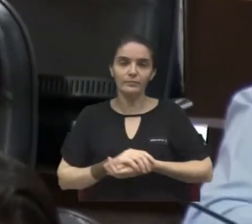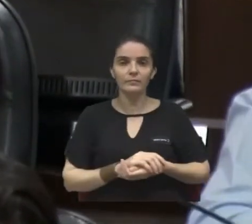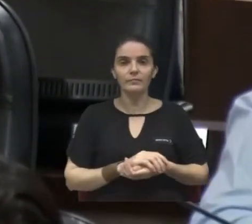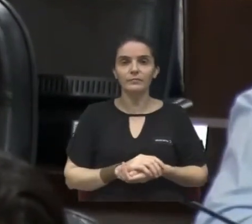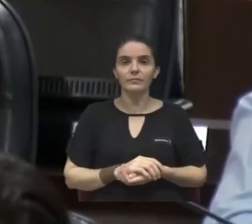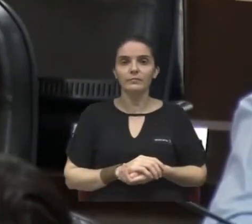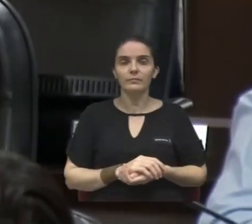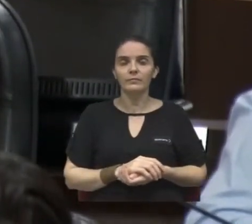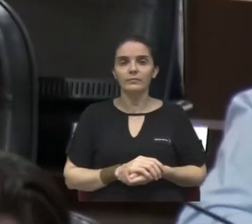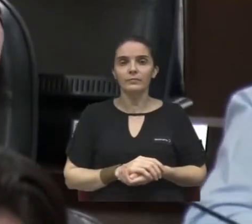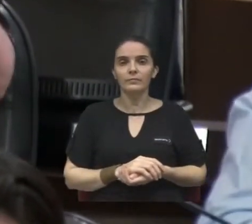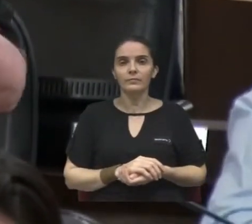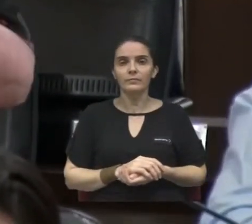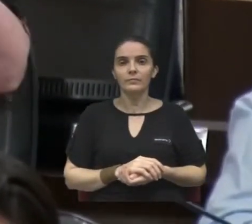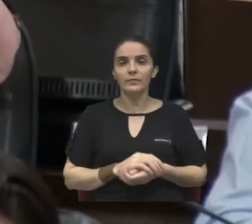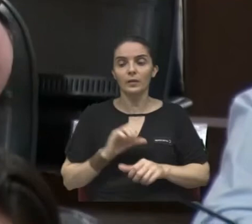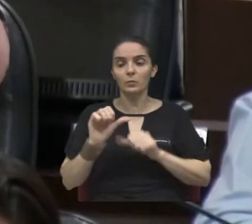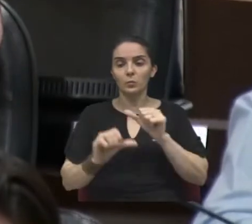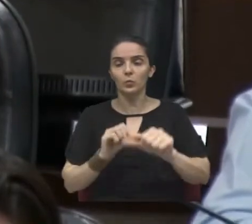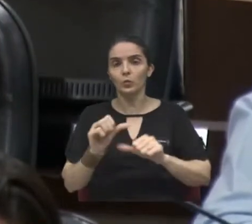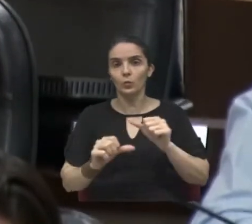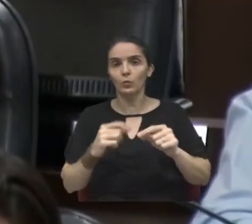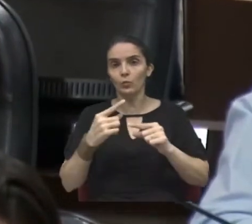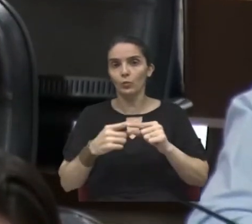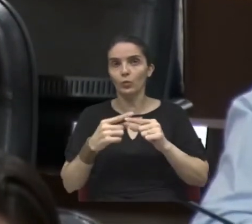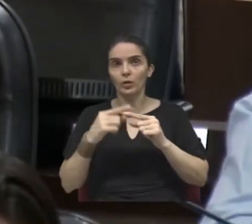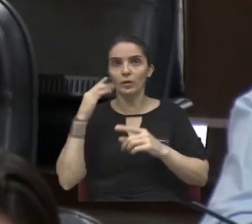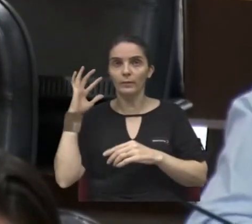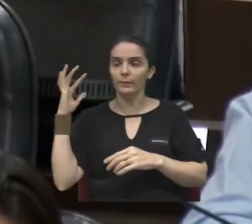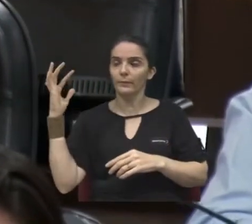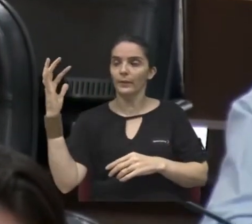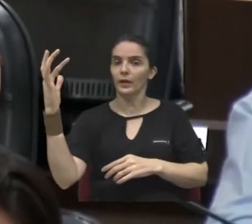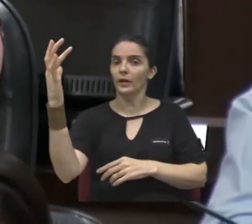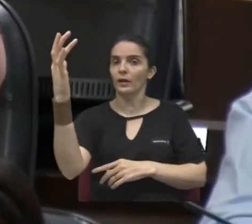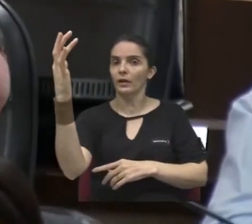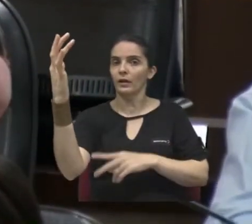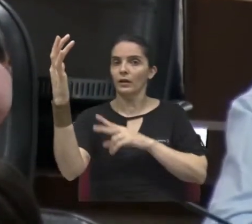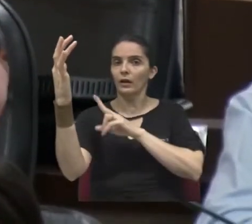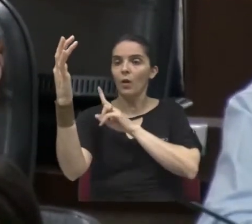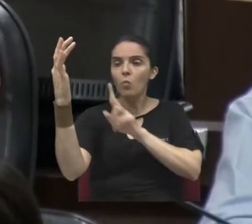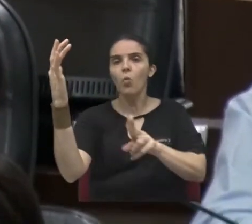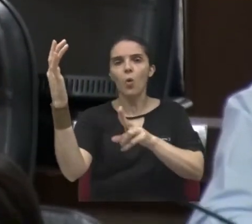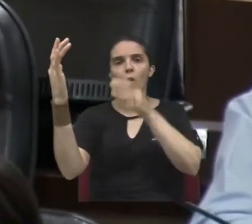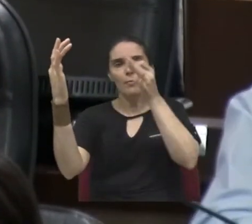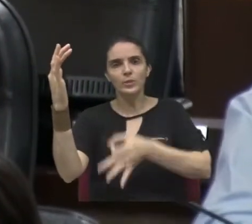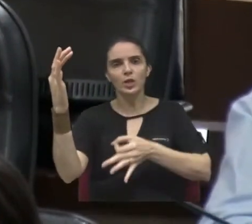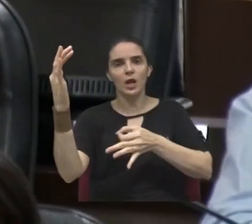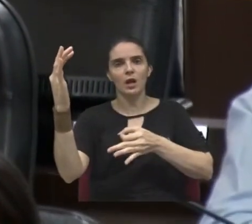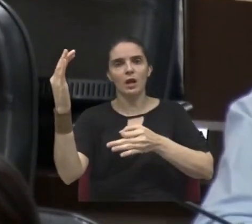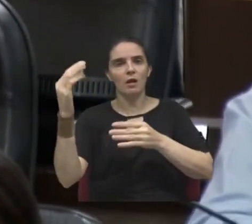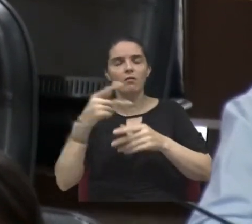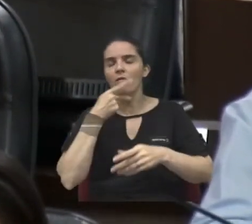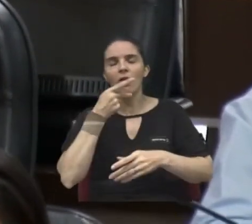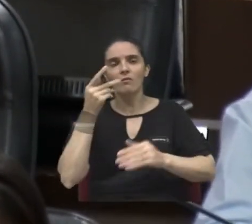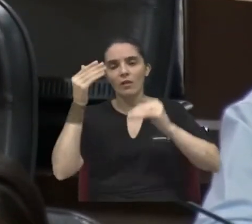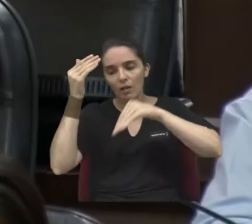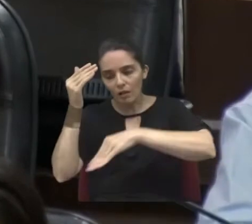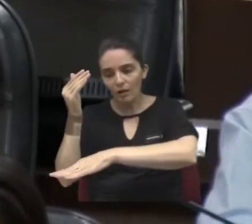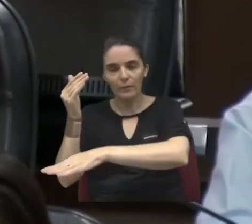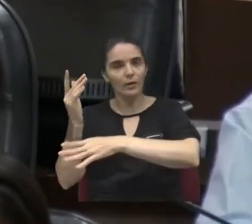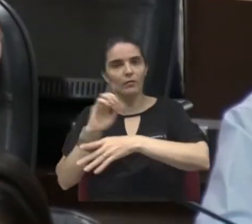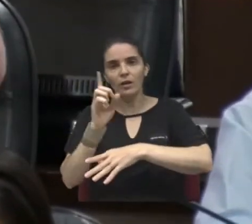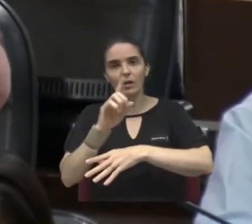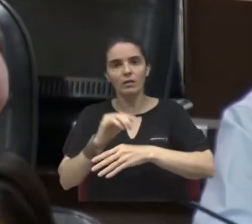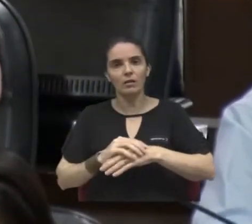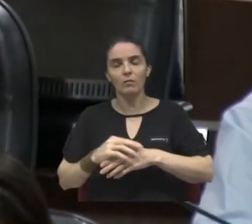era exatamente essa. O parque, já está falando parque, não está falando depósito, é parque. Aquilo ali não pode,